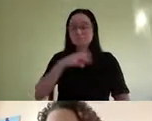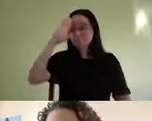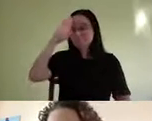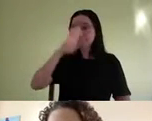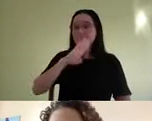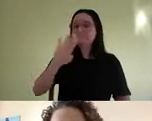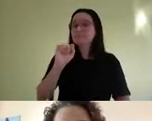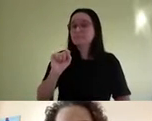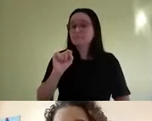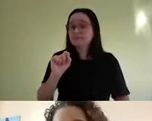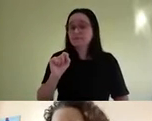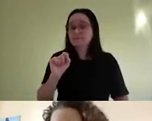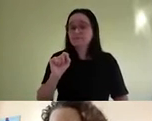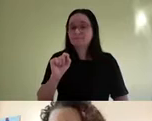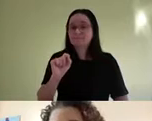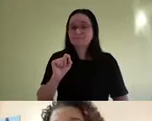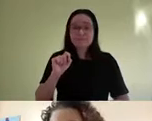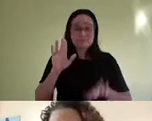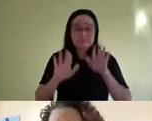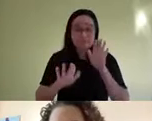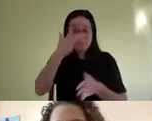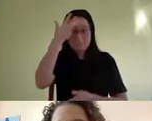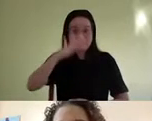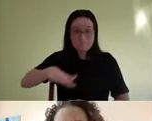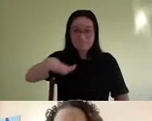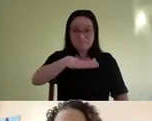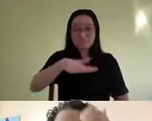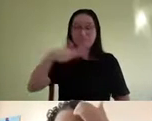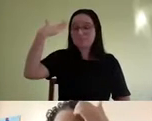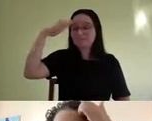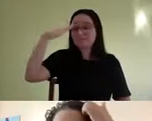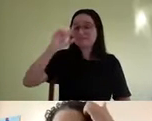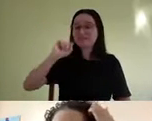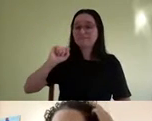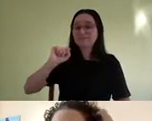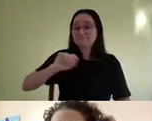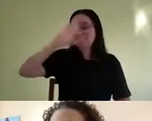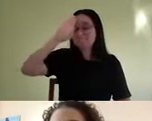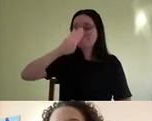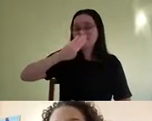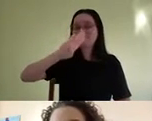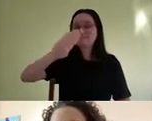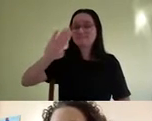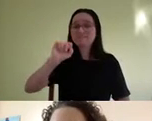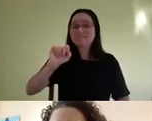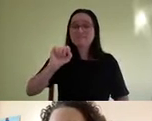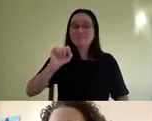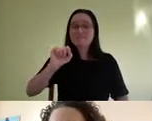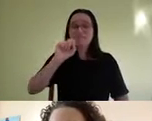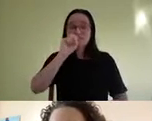assim, muita gente aqui vai entender o que eu vou falar, principalmente quando a gente vem